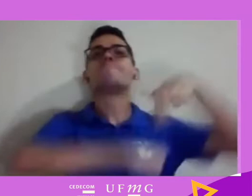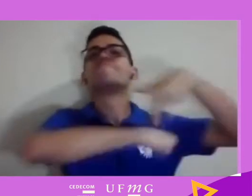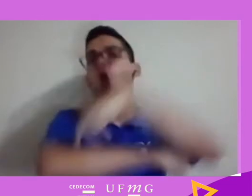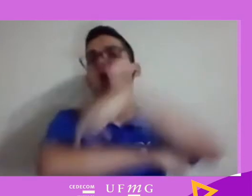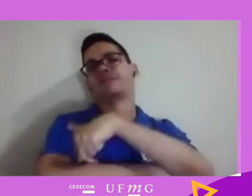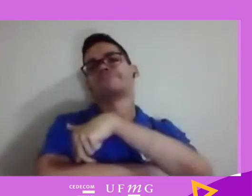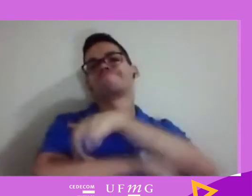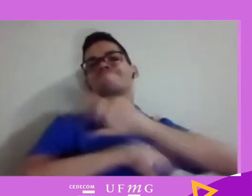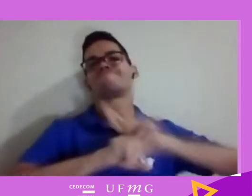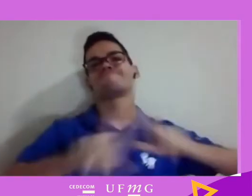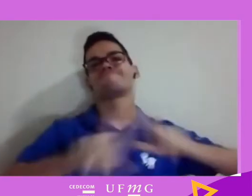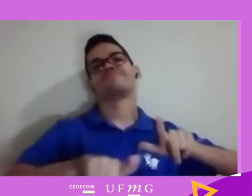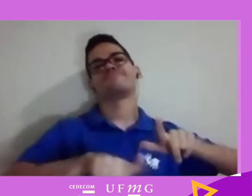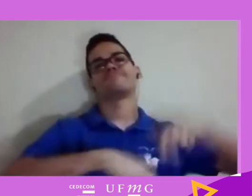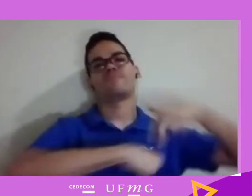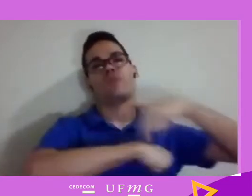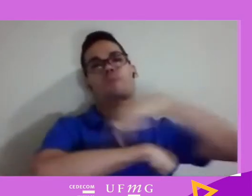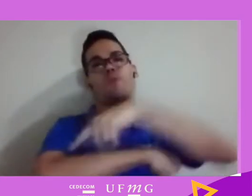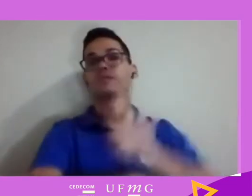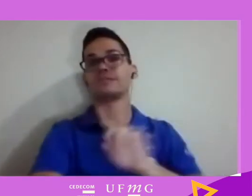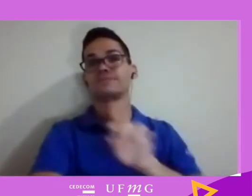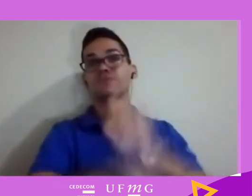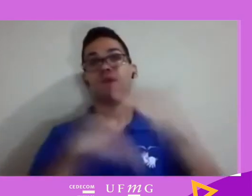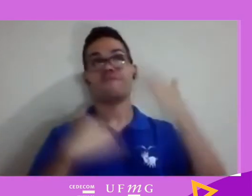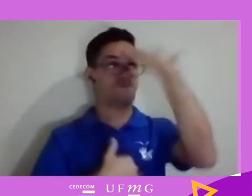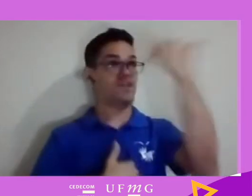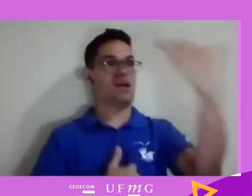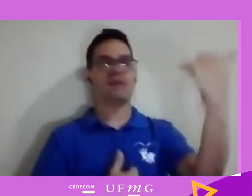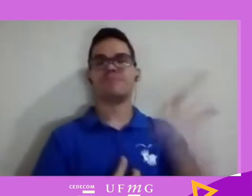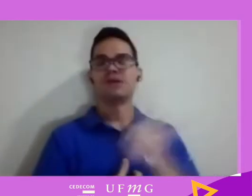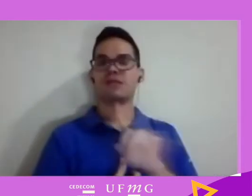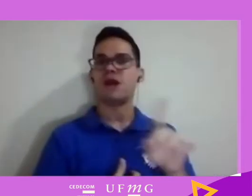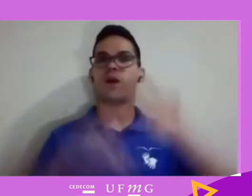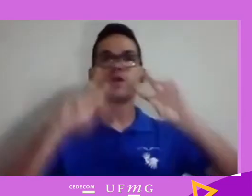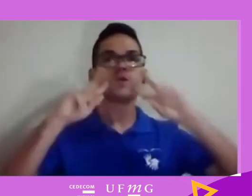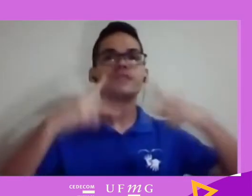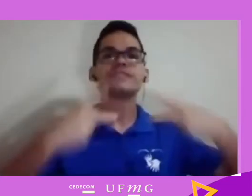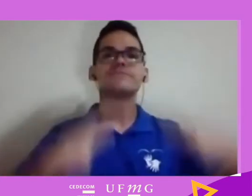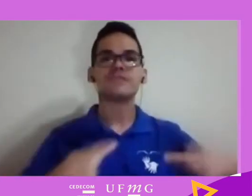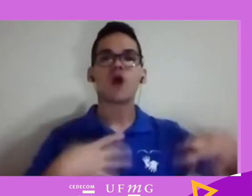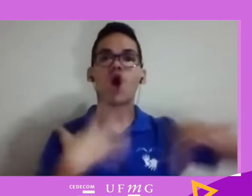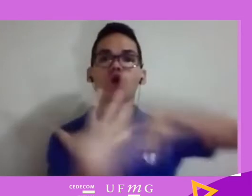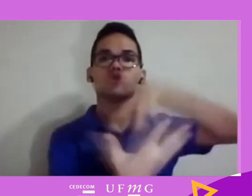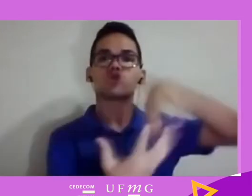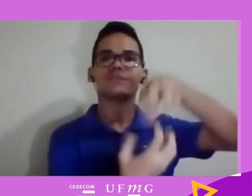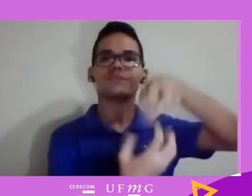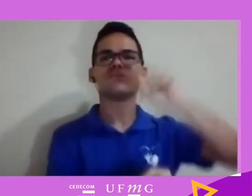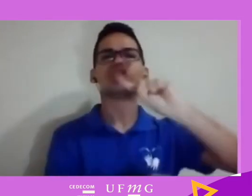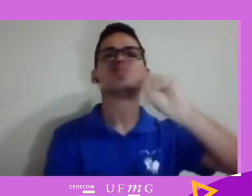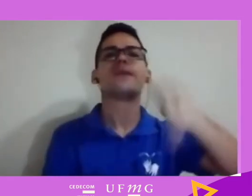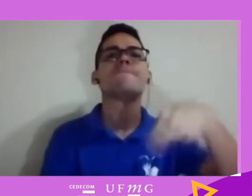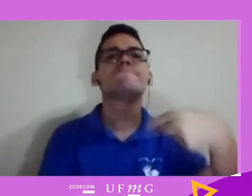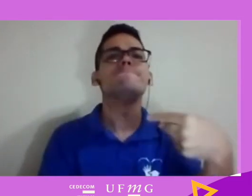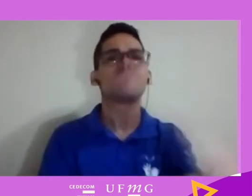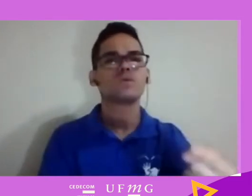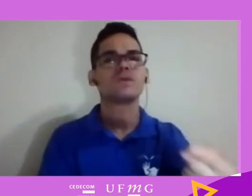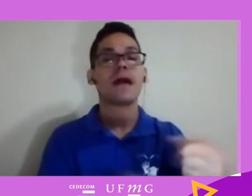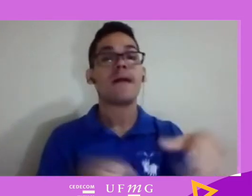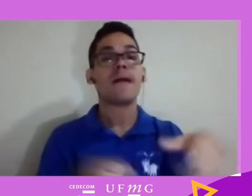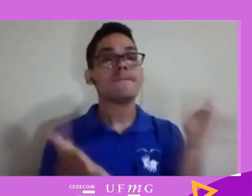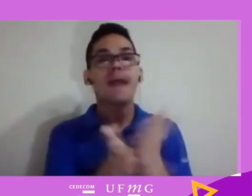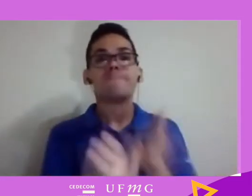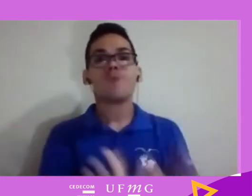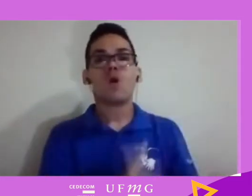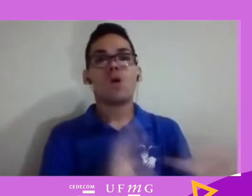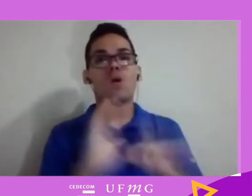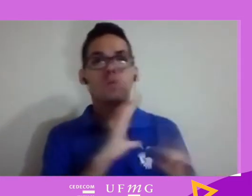isso não é um modismo, é isso que eu estou querendo dizer. E é provável que a pauta da sustentabilidade, por exemplo, ela reapareça daqui a pouco, quando a